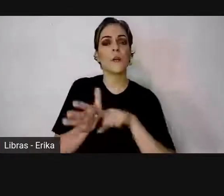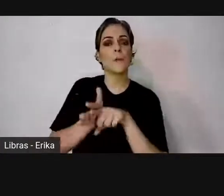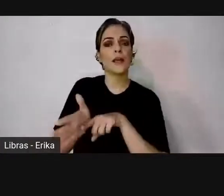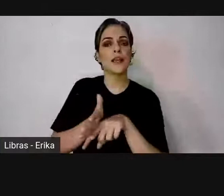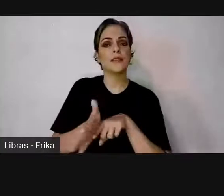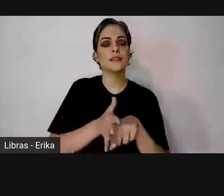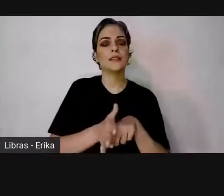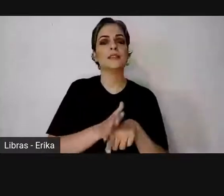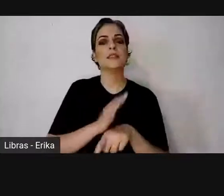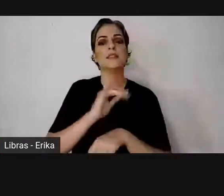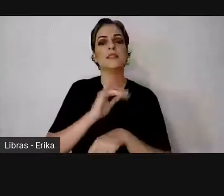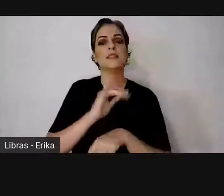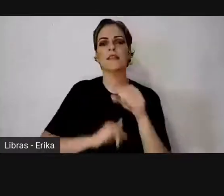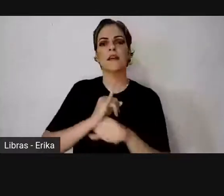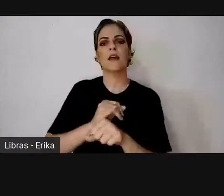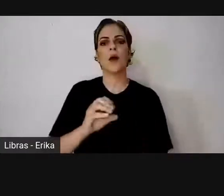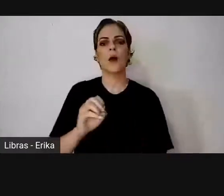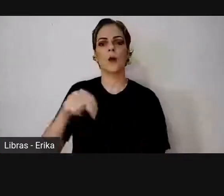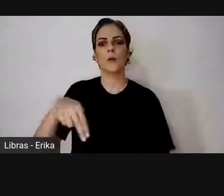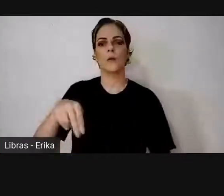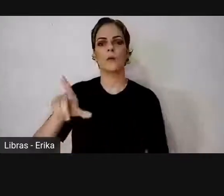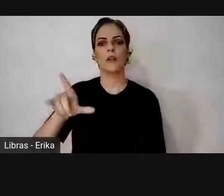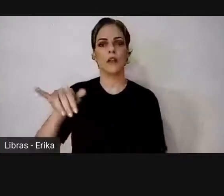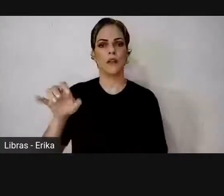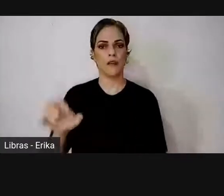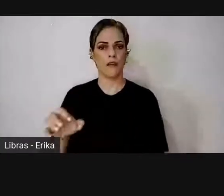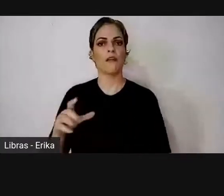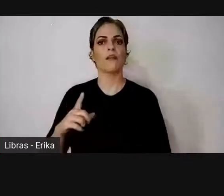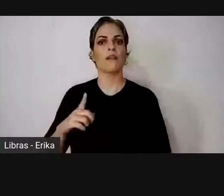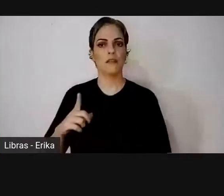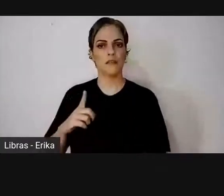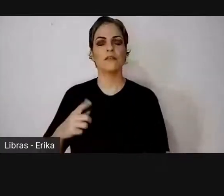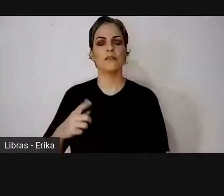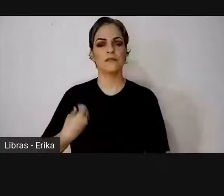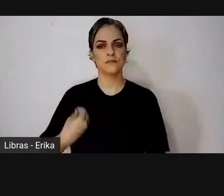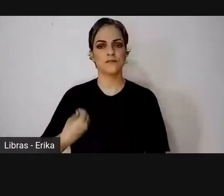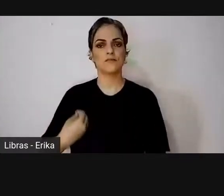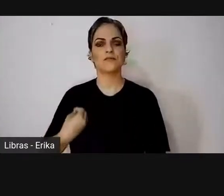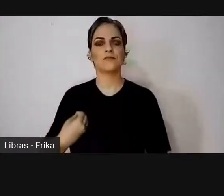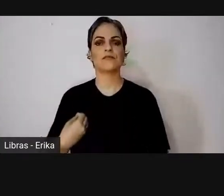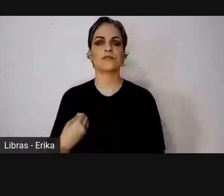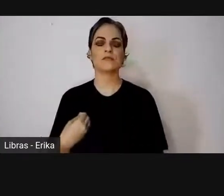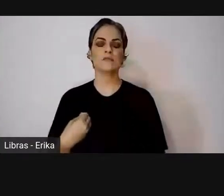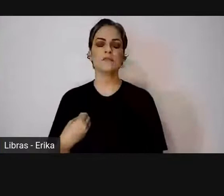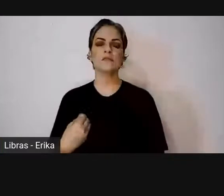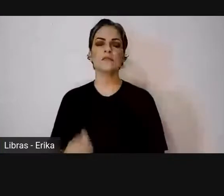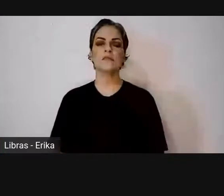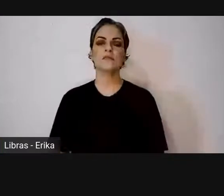ainda está online, dos projetos, mas da pauta de gênero especificamente,